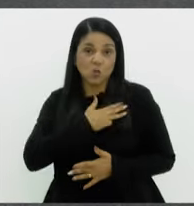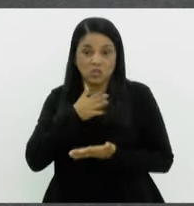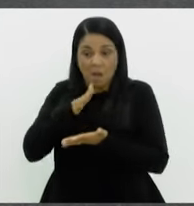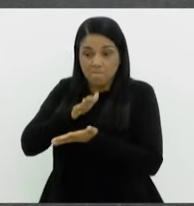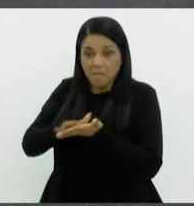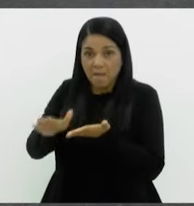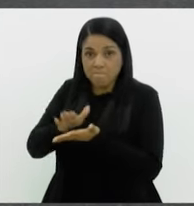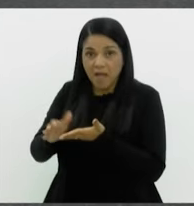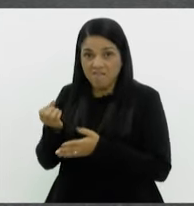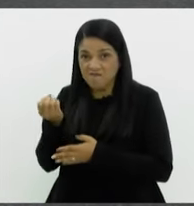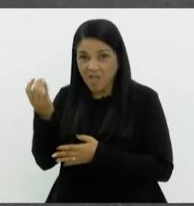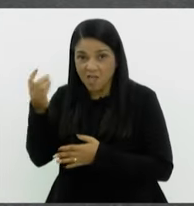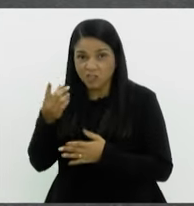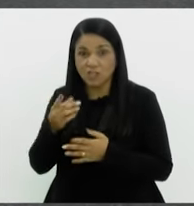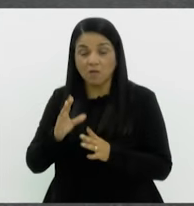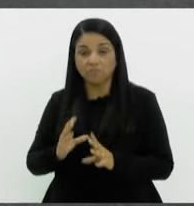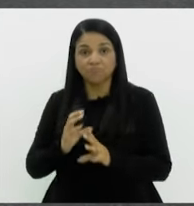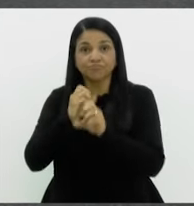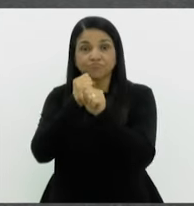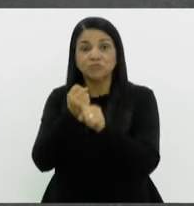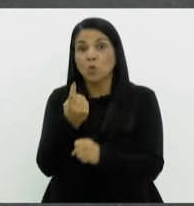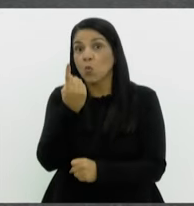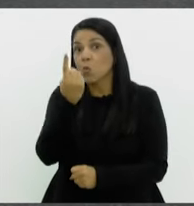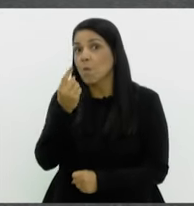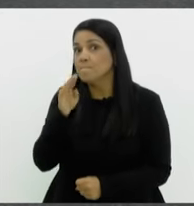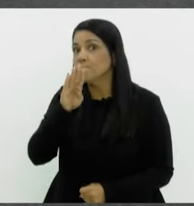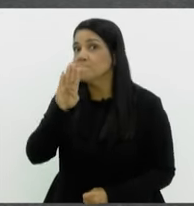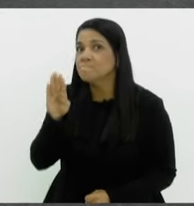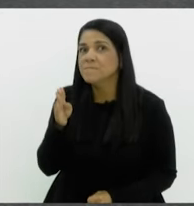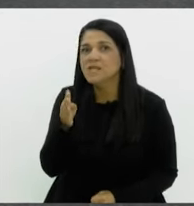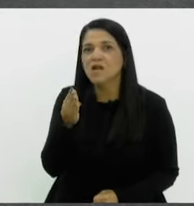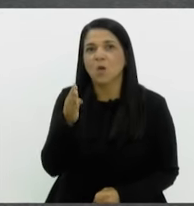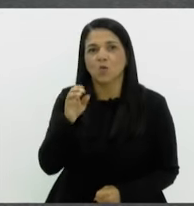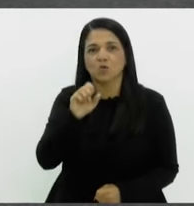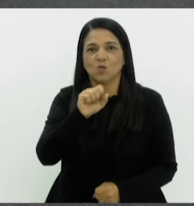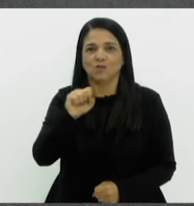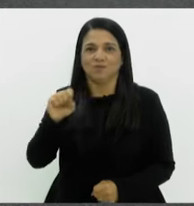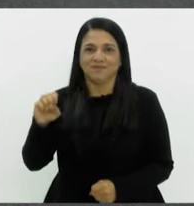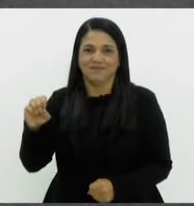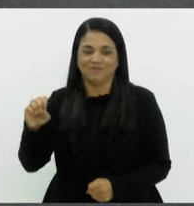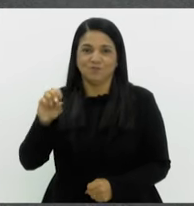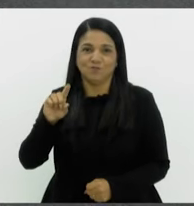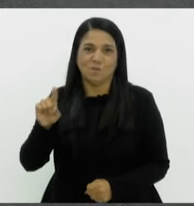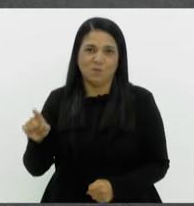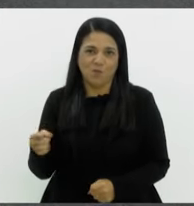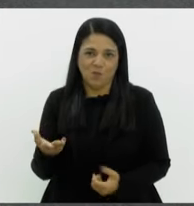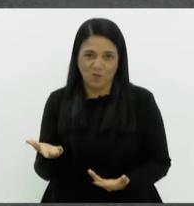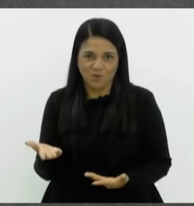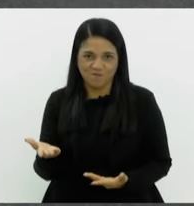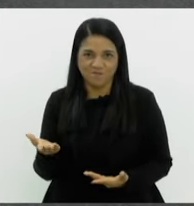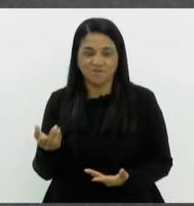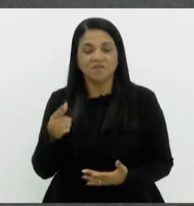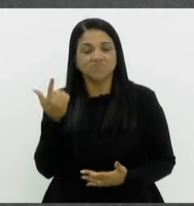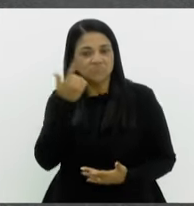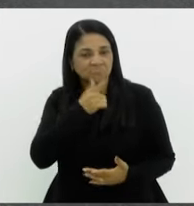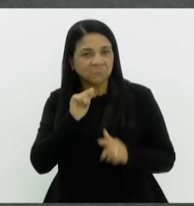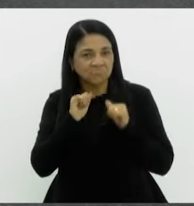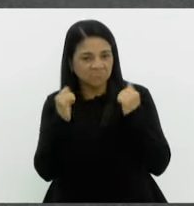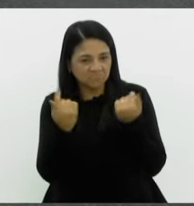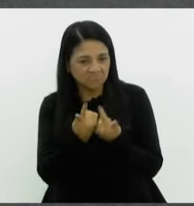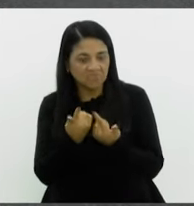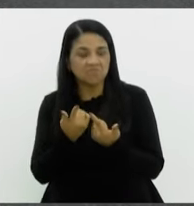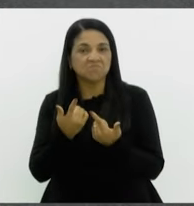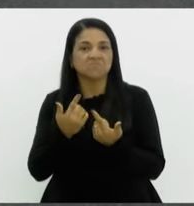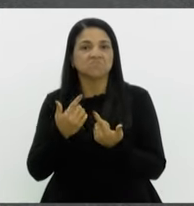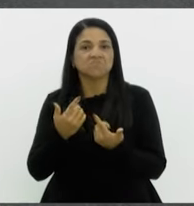dá 1,8 bilhão. Então, por gentileza, a Casa puder acelerar nesse processo da gente conseguir ajudar o